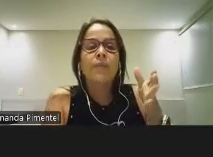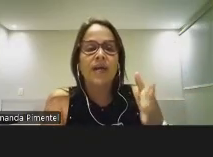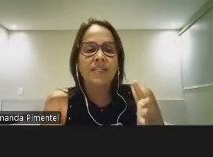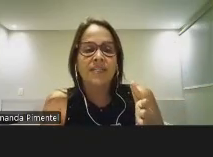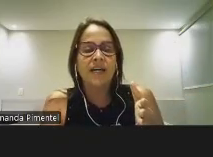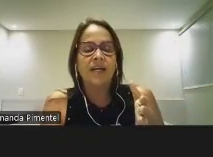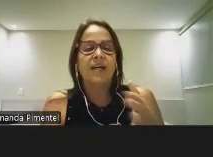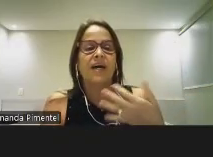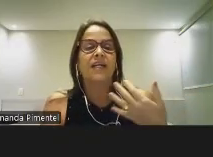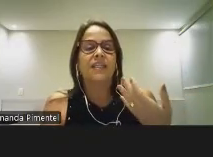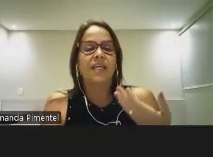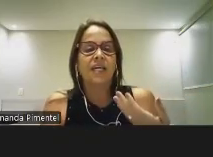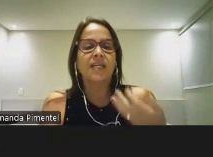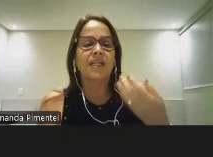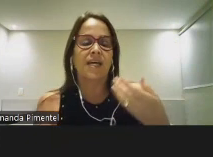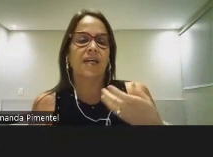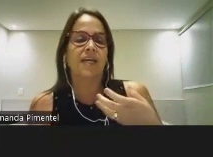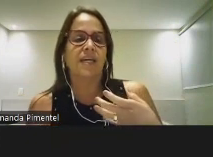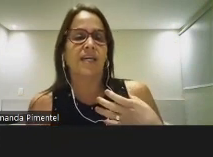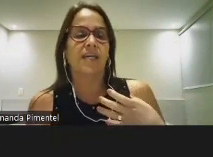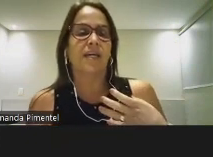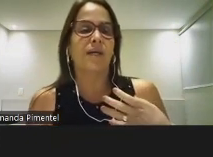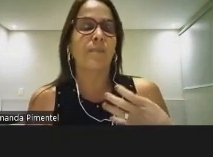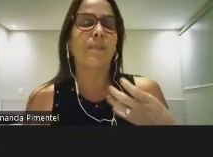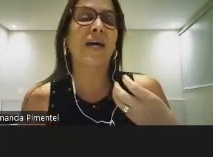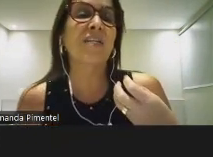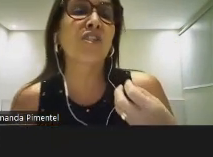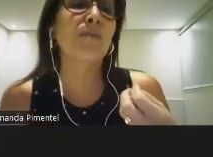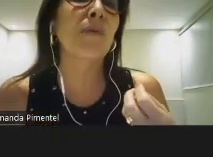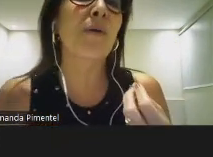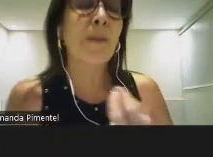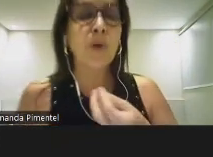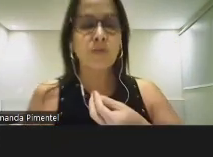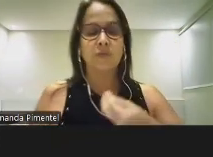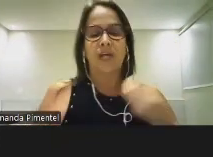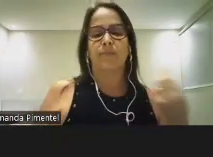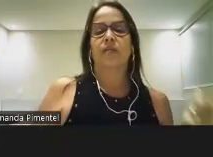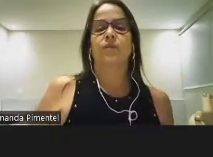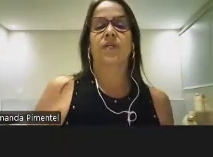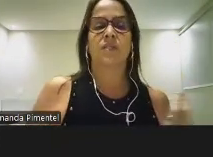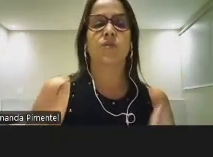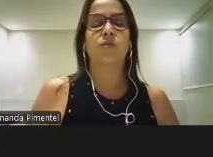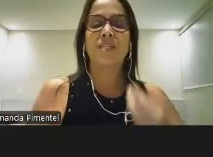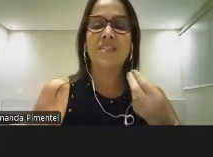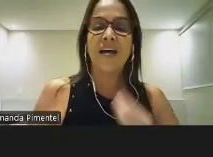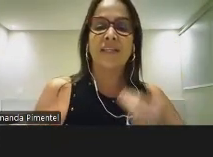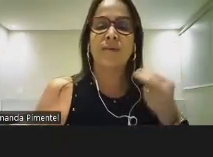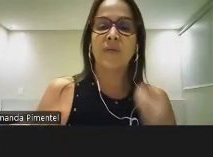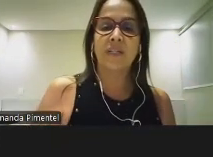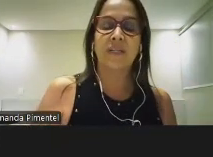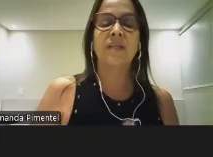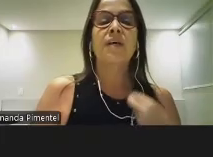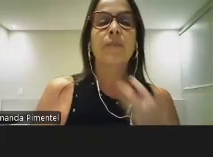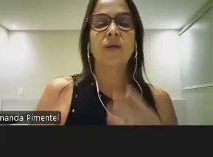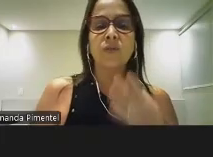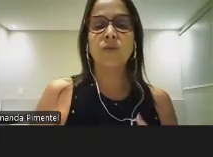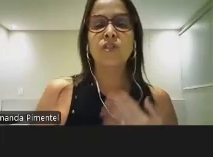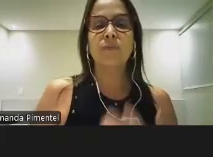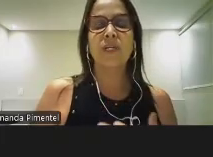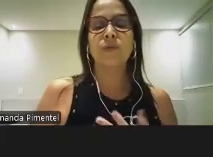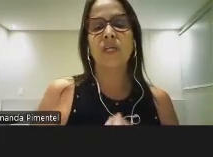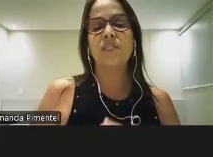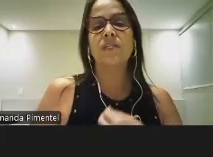gente começa a ter mais aprofundamento desse sono, exatamente